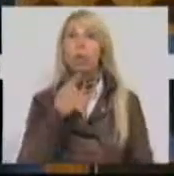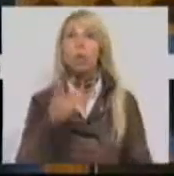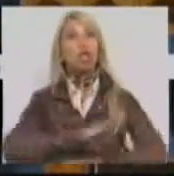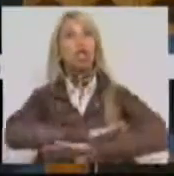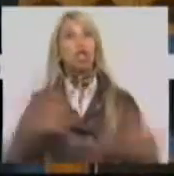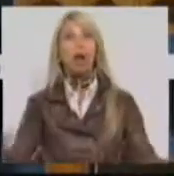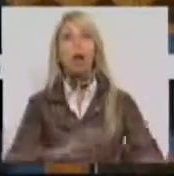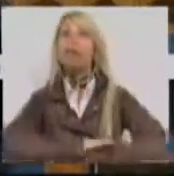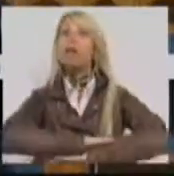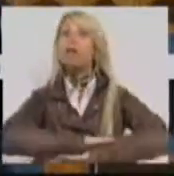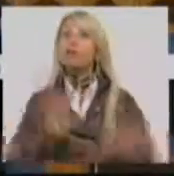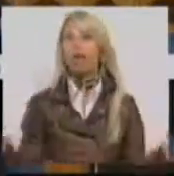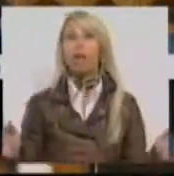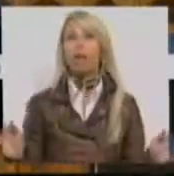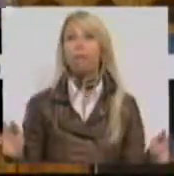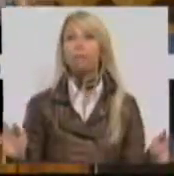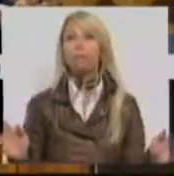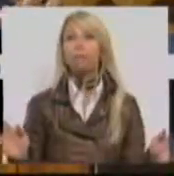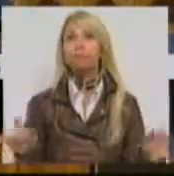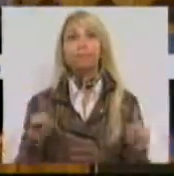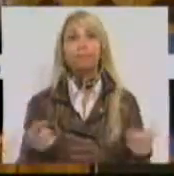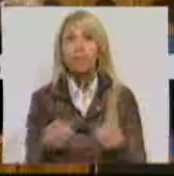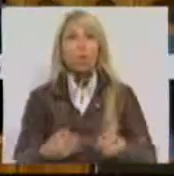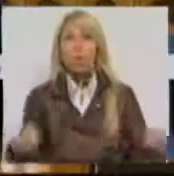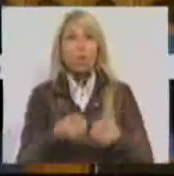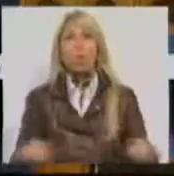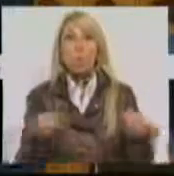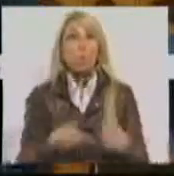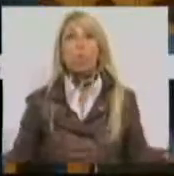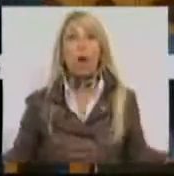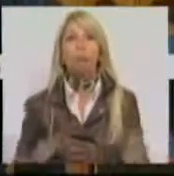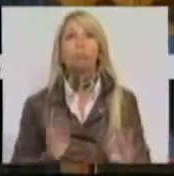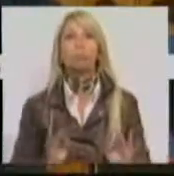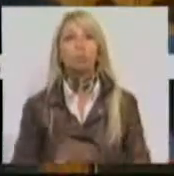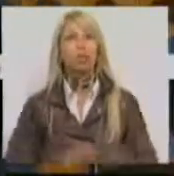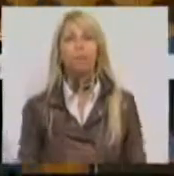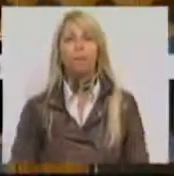chega desta vacuidade, deste vazio. Muito obrigada.